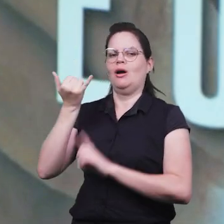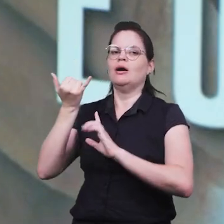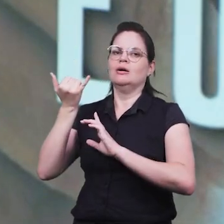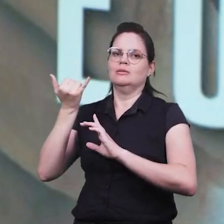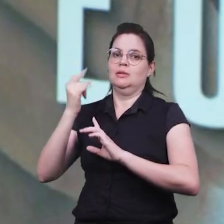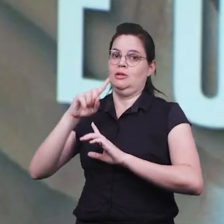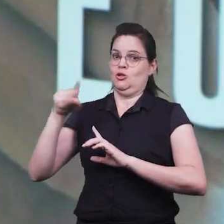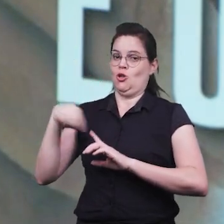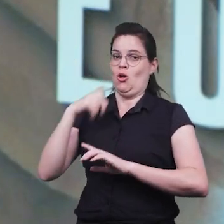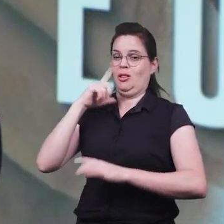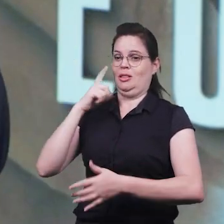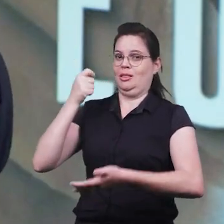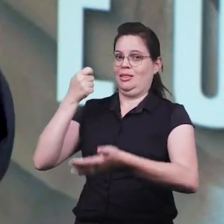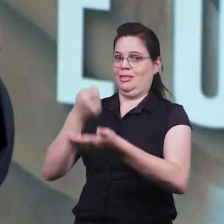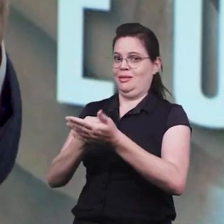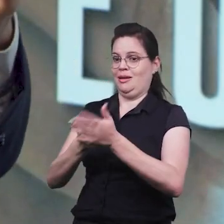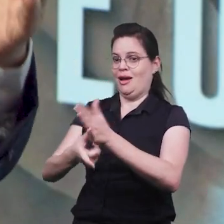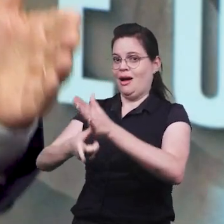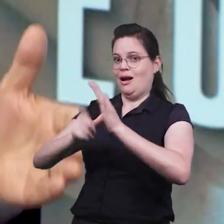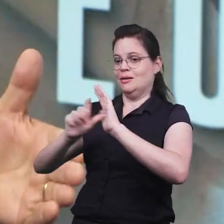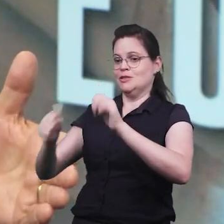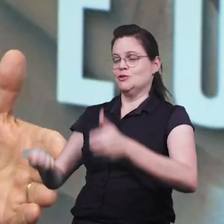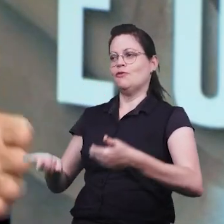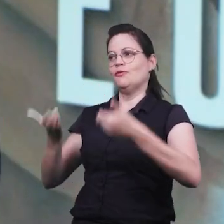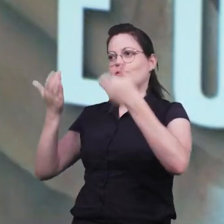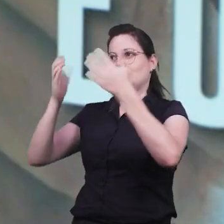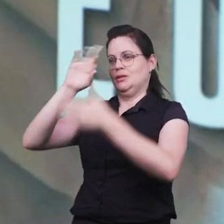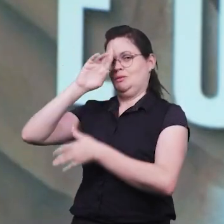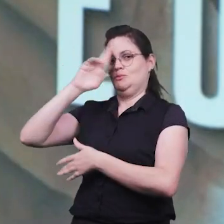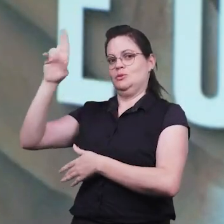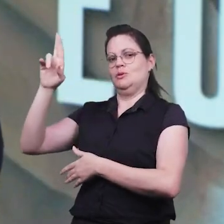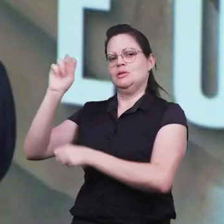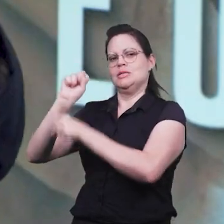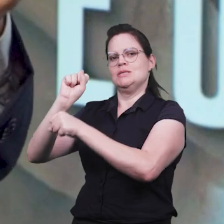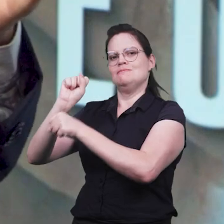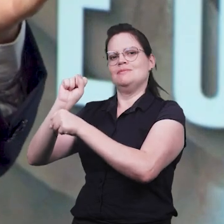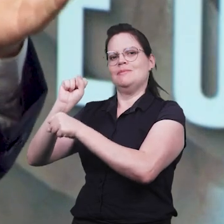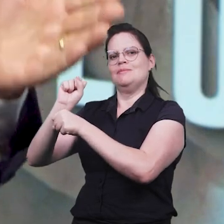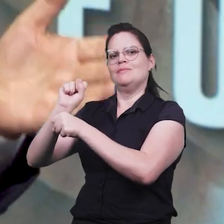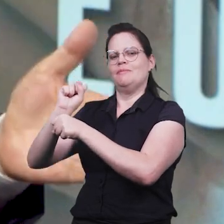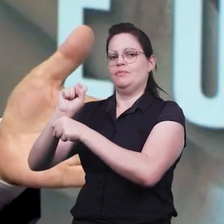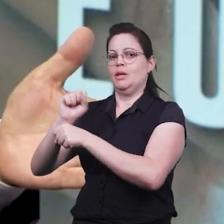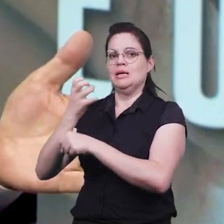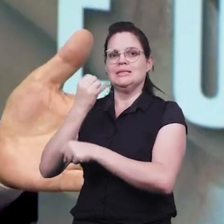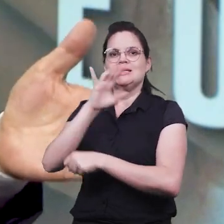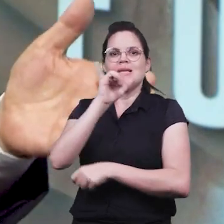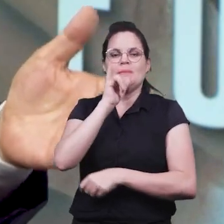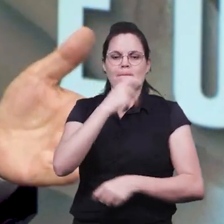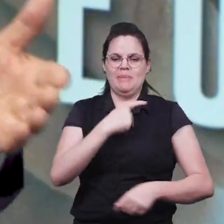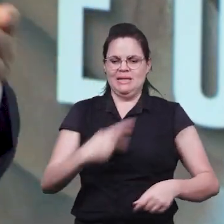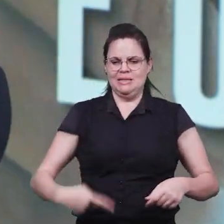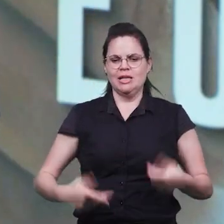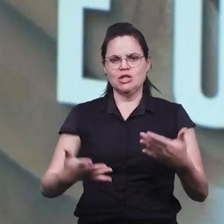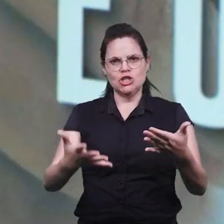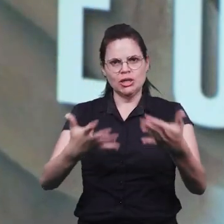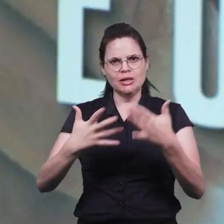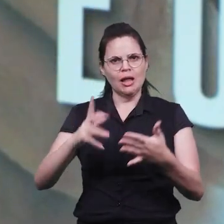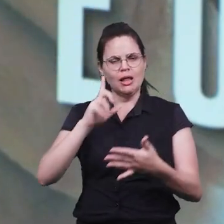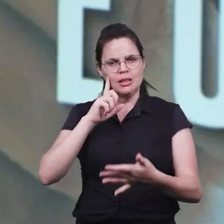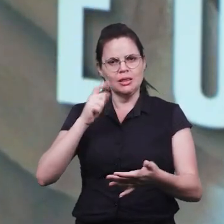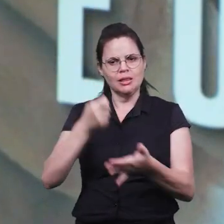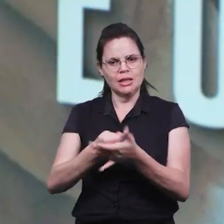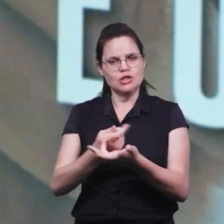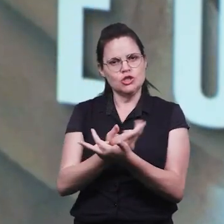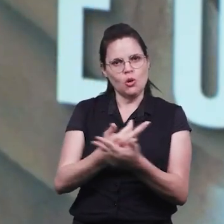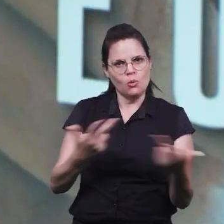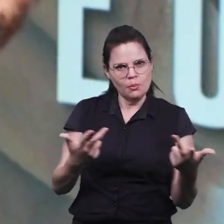decisões são colocadas diante do Senhor. Mesmo quando parte do presidente e que é levada